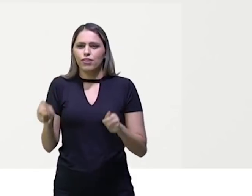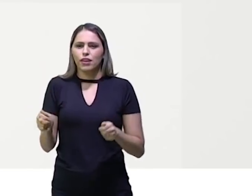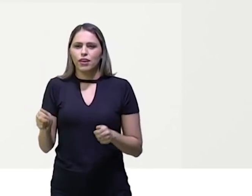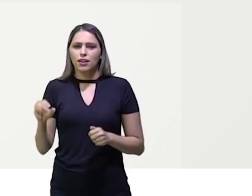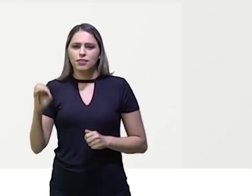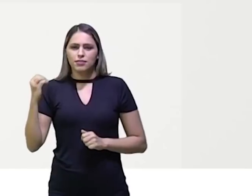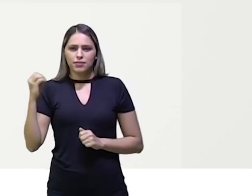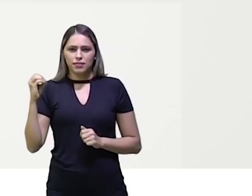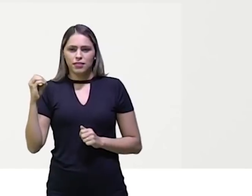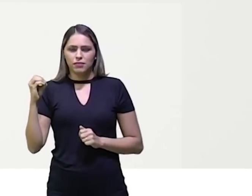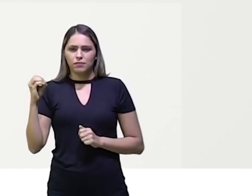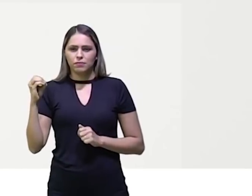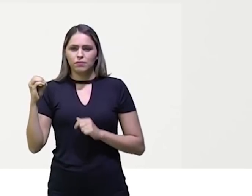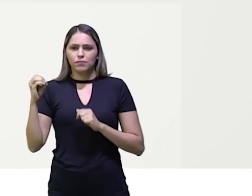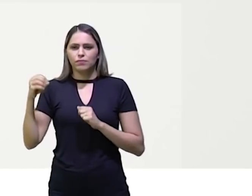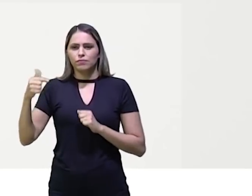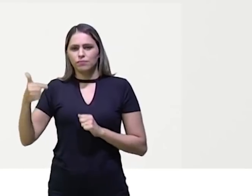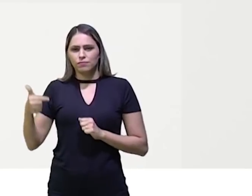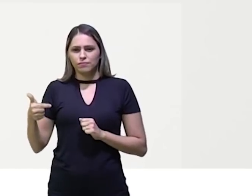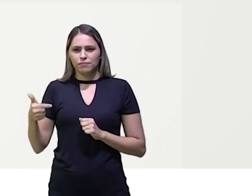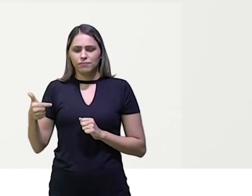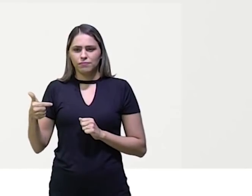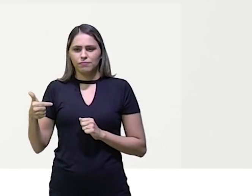os números terminados em 2,